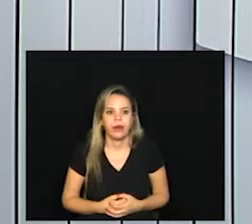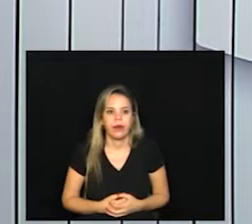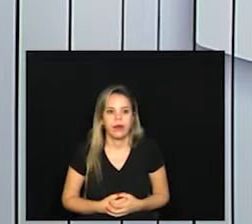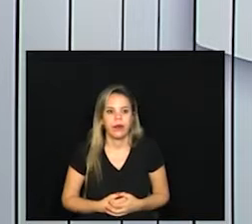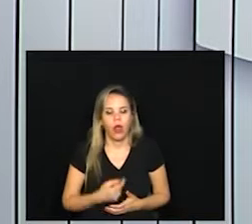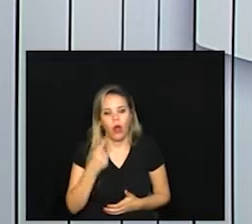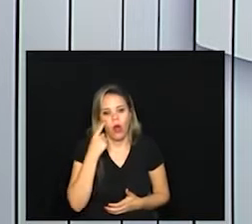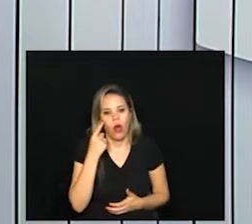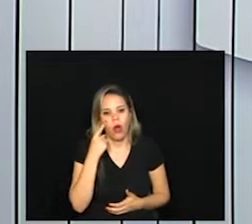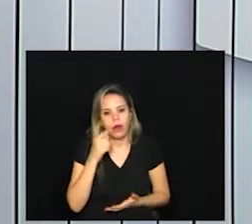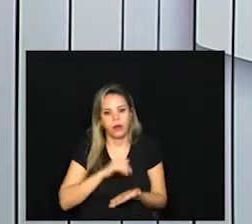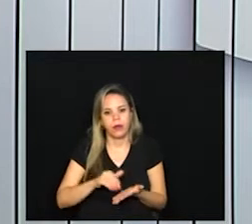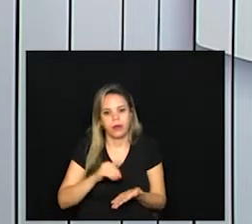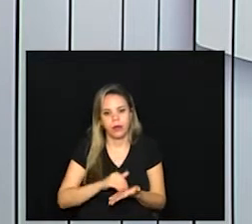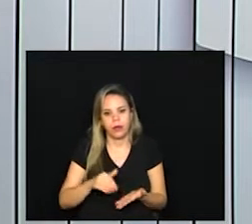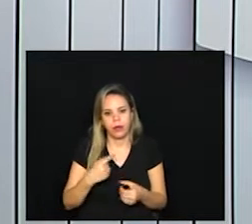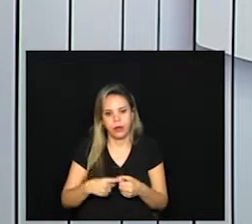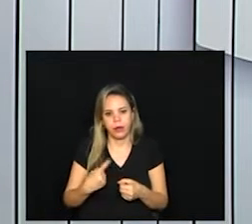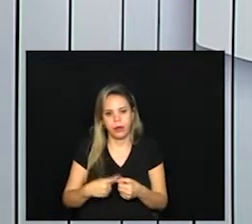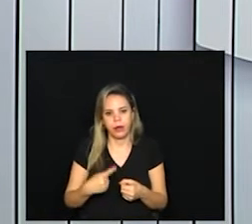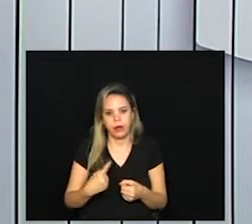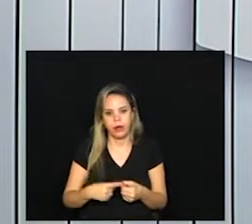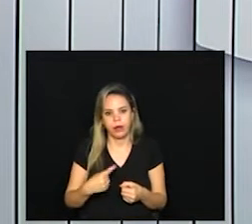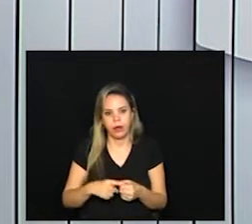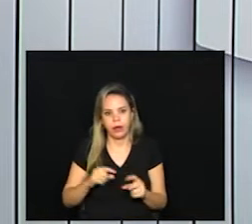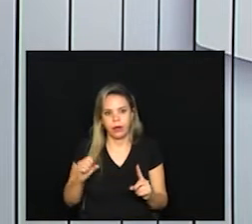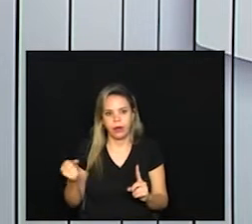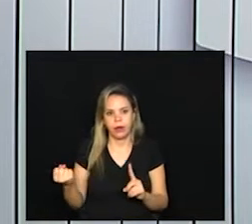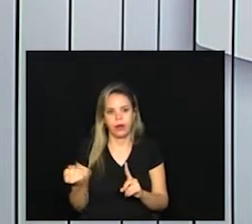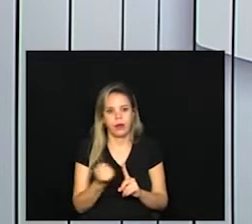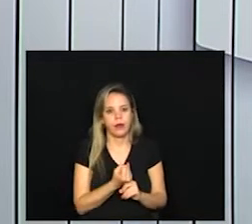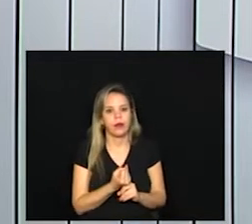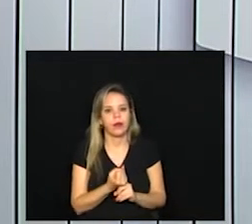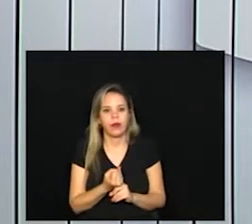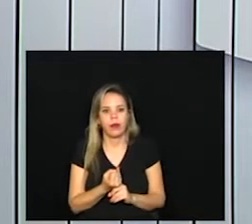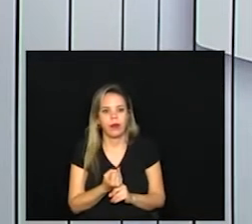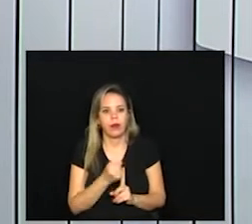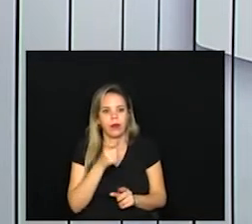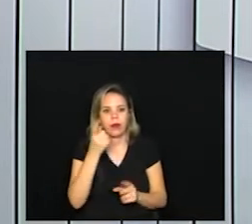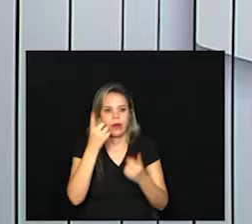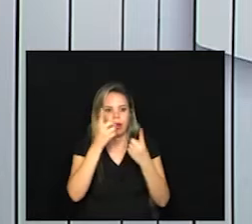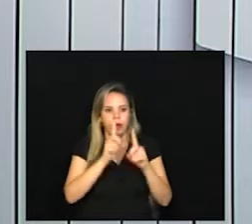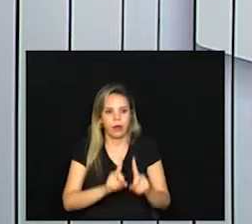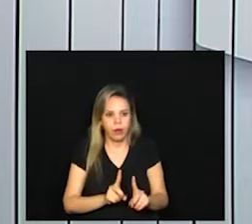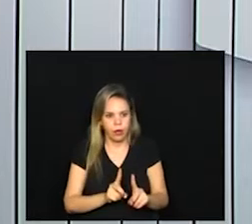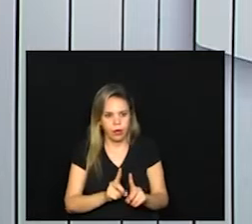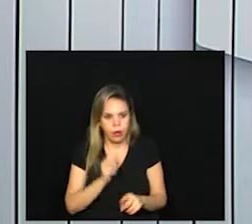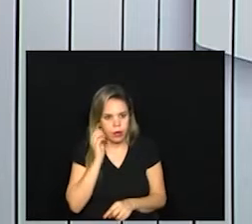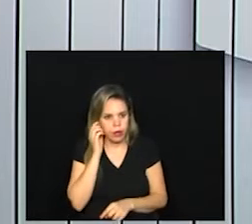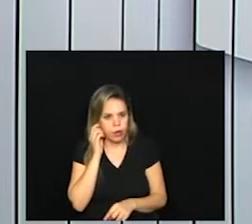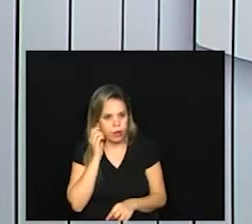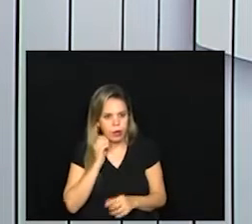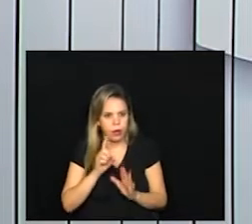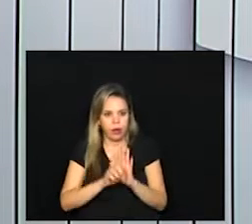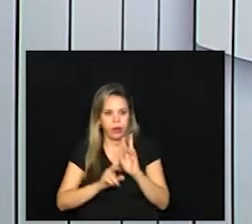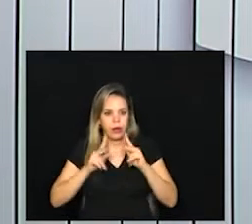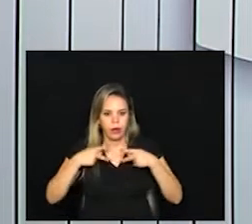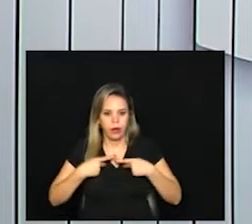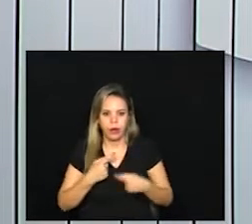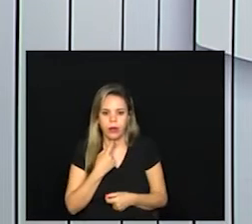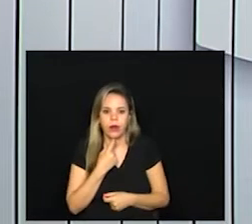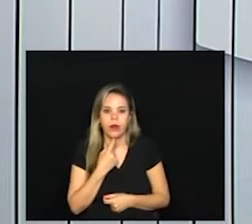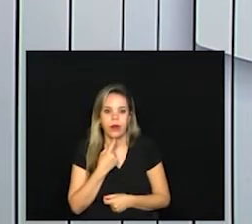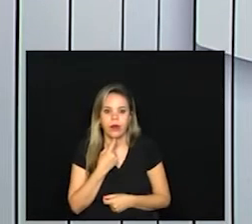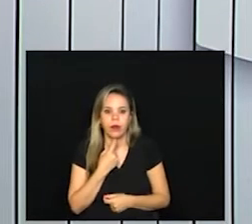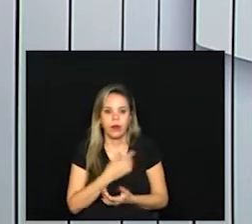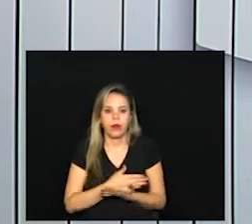E olha só, a Secretaria Municipal de Assistência Social, Pessoa com Deficiência e Direitos Humanos de